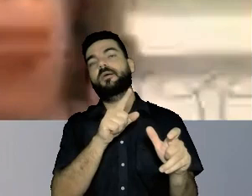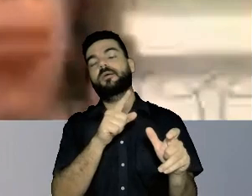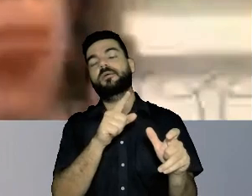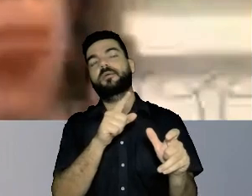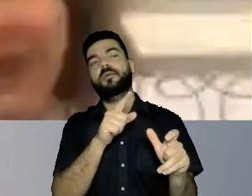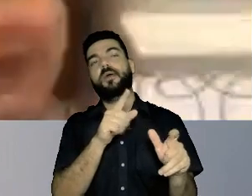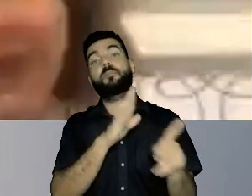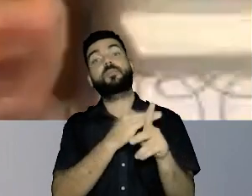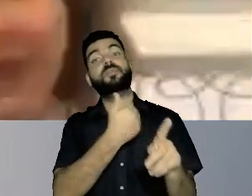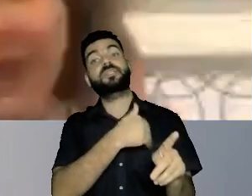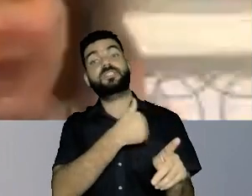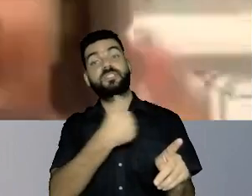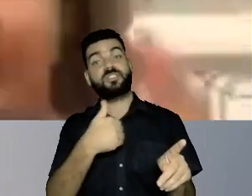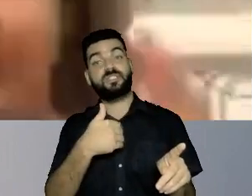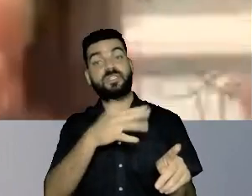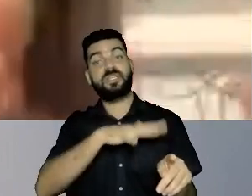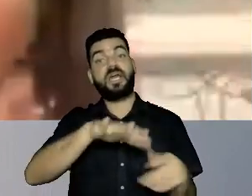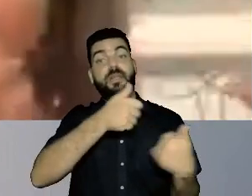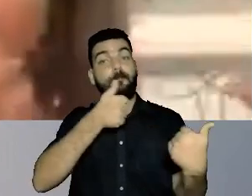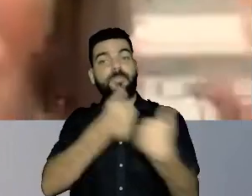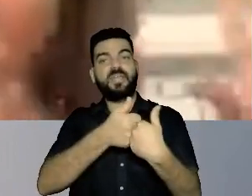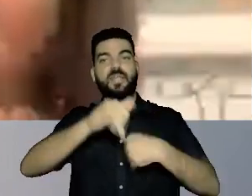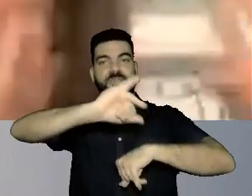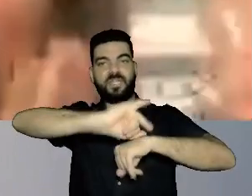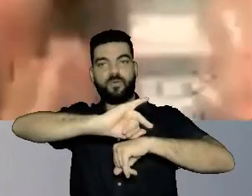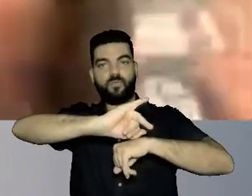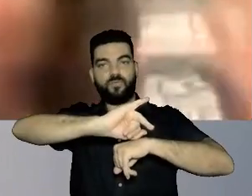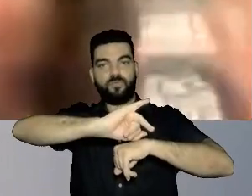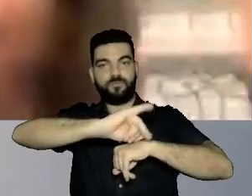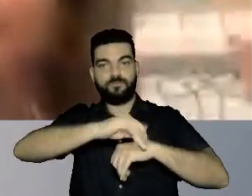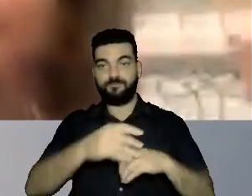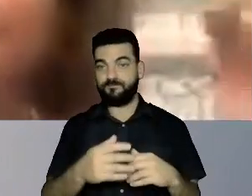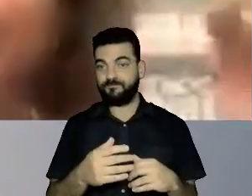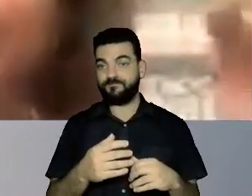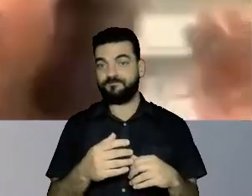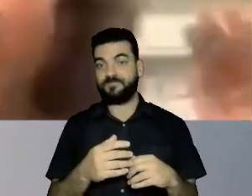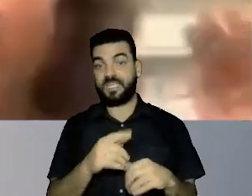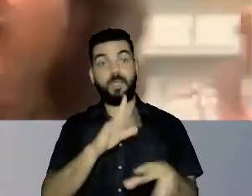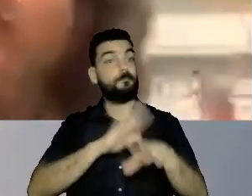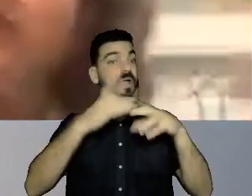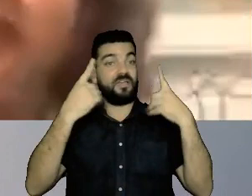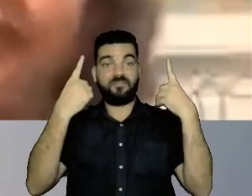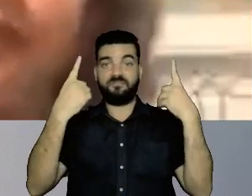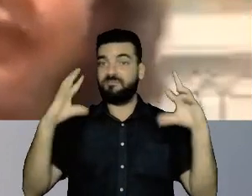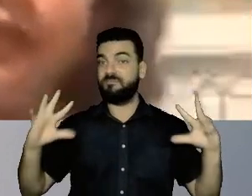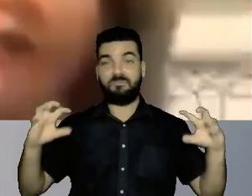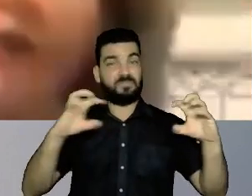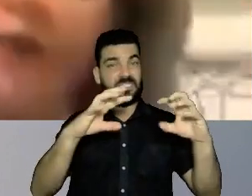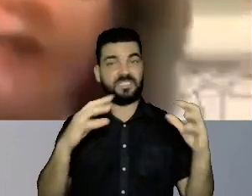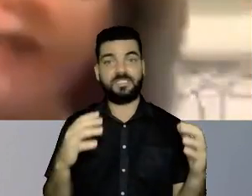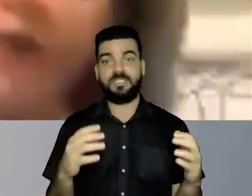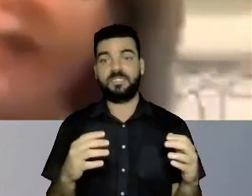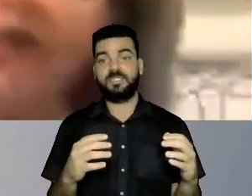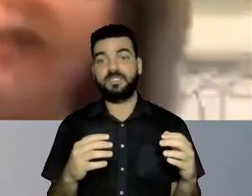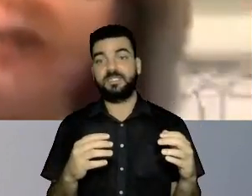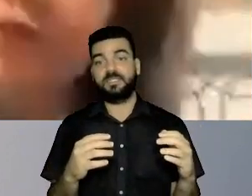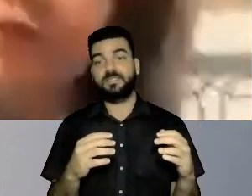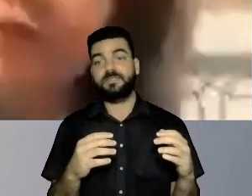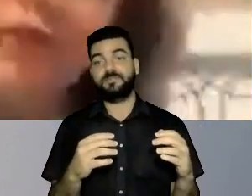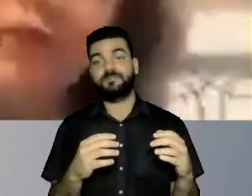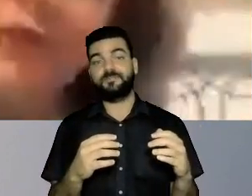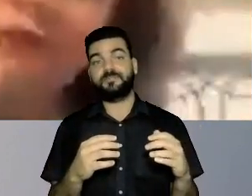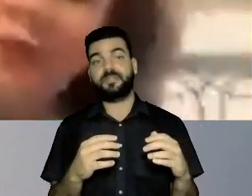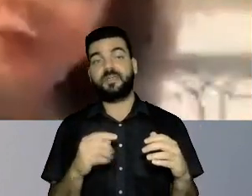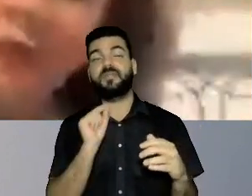dos desaparecidos, que tem alguns locais lá que são locais, a Argentina, principalmente na região de